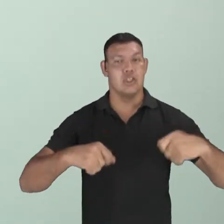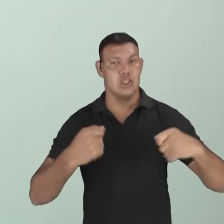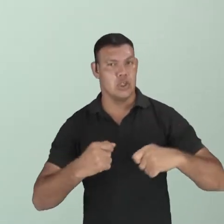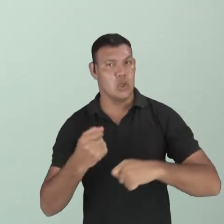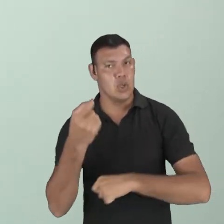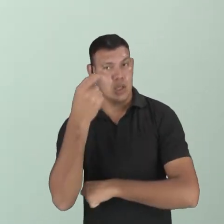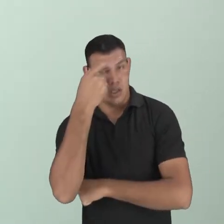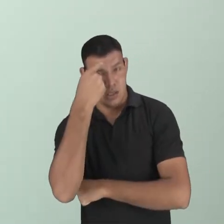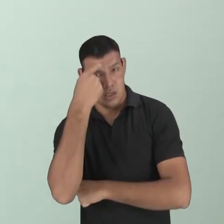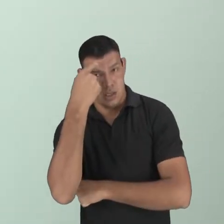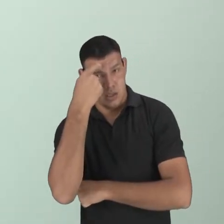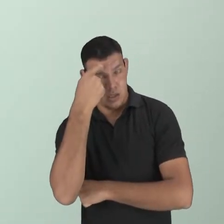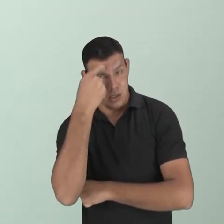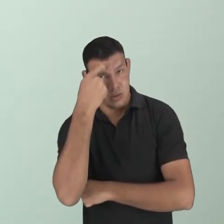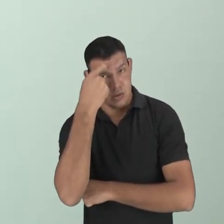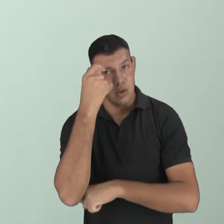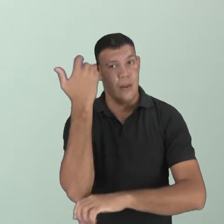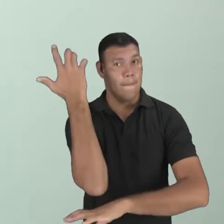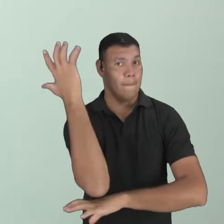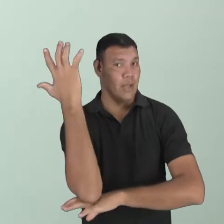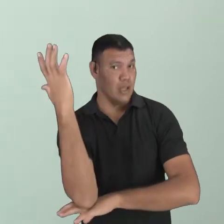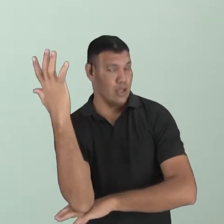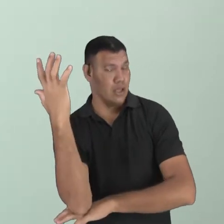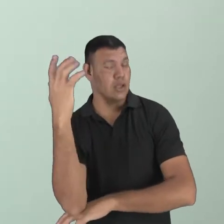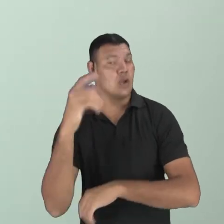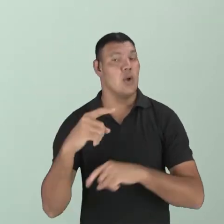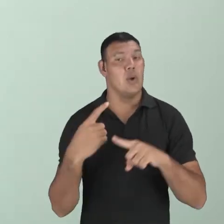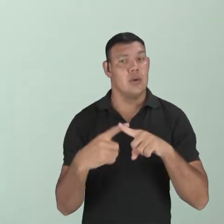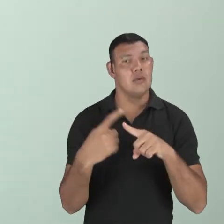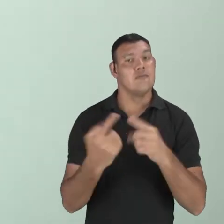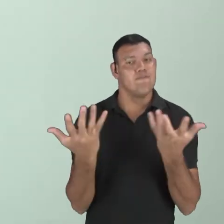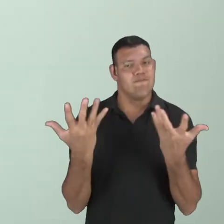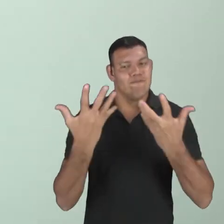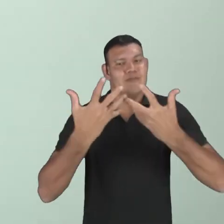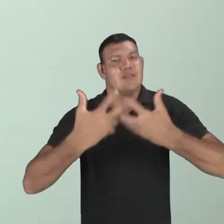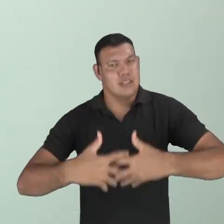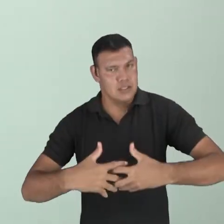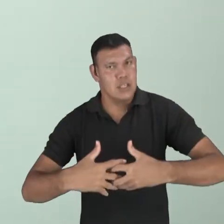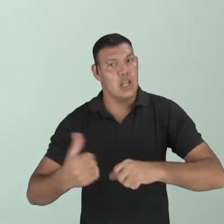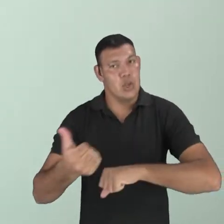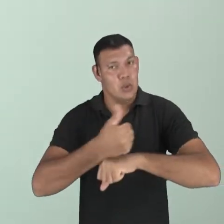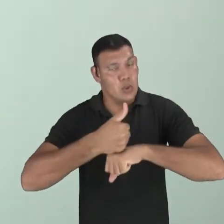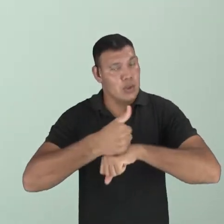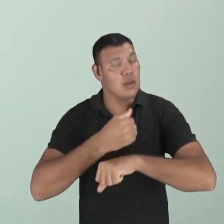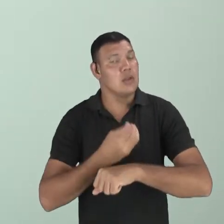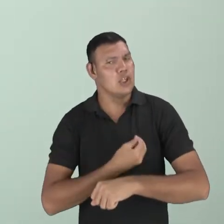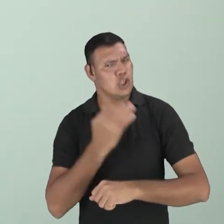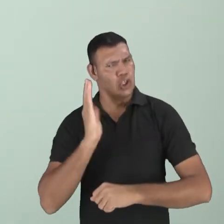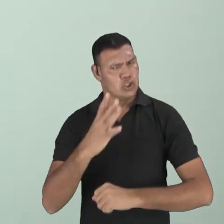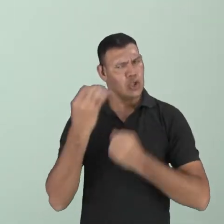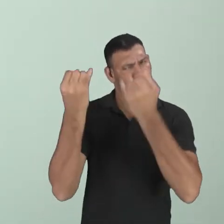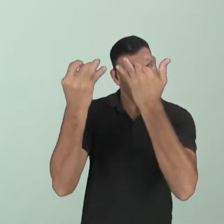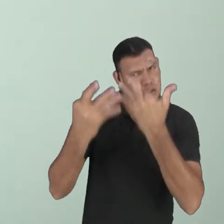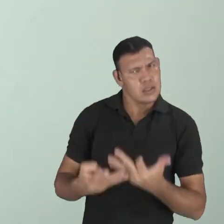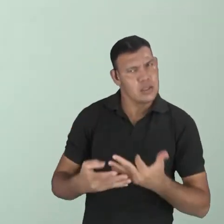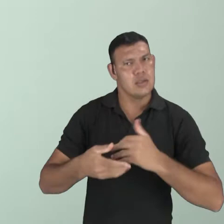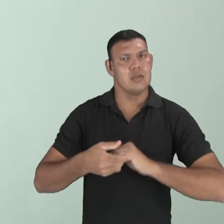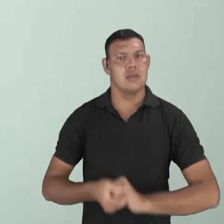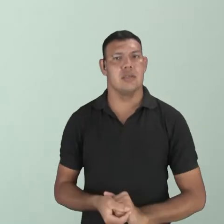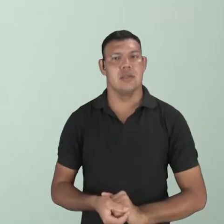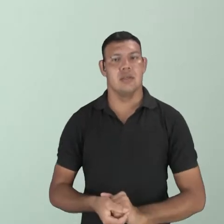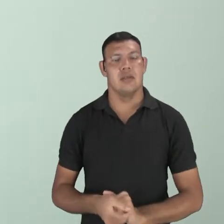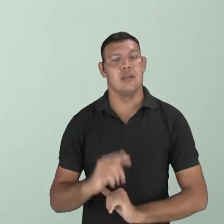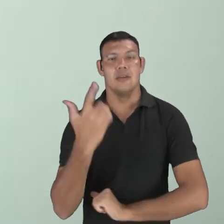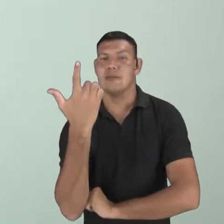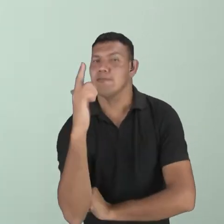conscientização ambiental. Por quê? Porque isso interfere na nossa qualidade de vida, como eu já citei para vocês. Se nós não